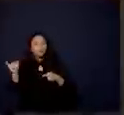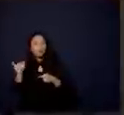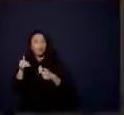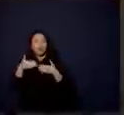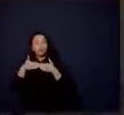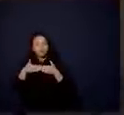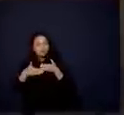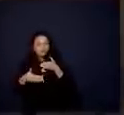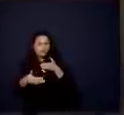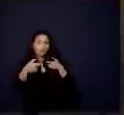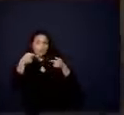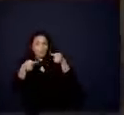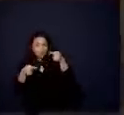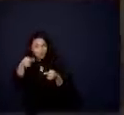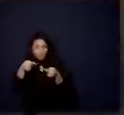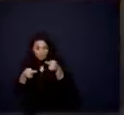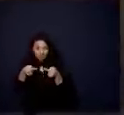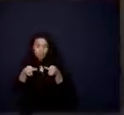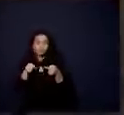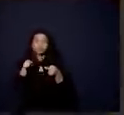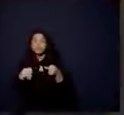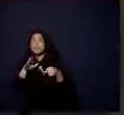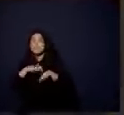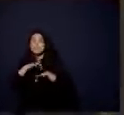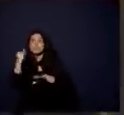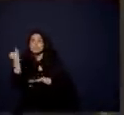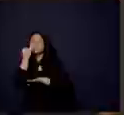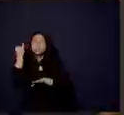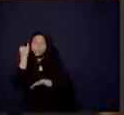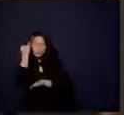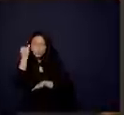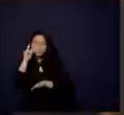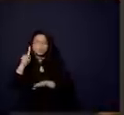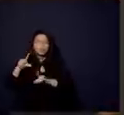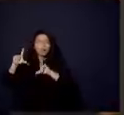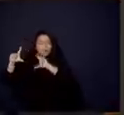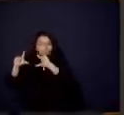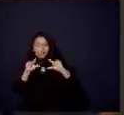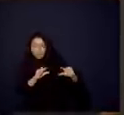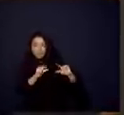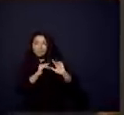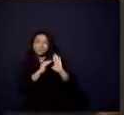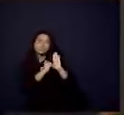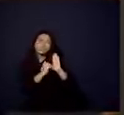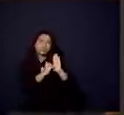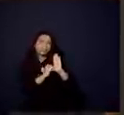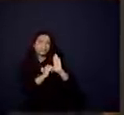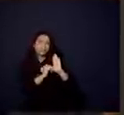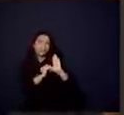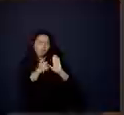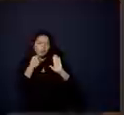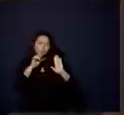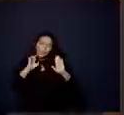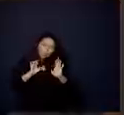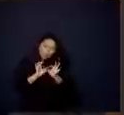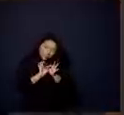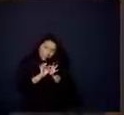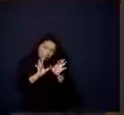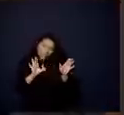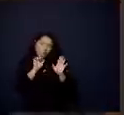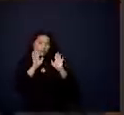ao longo desse debate o que o ideal é que de fato tem o mínimo possível de exceção que a regra seja o mais